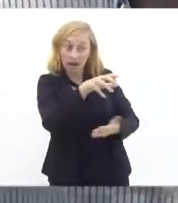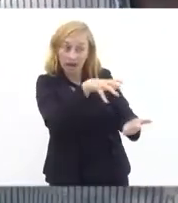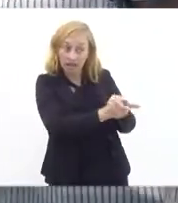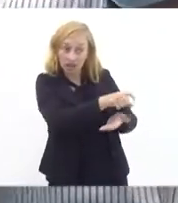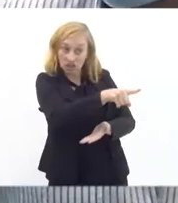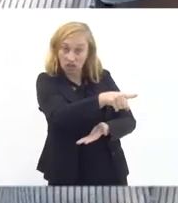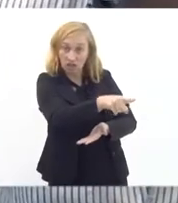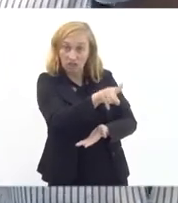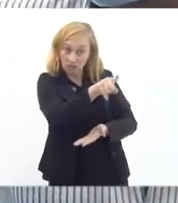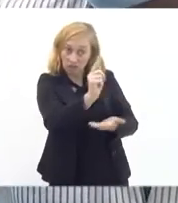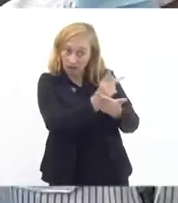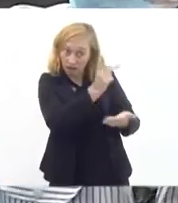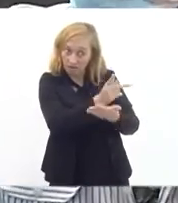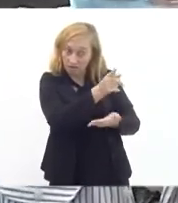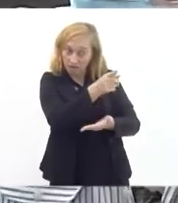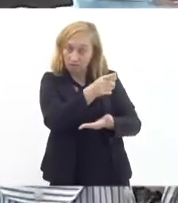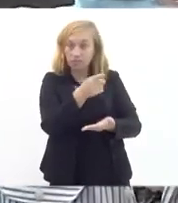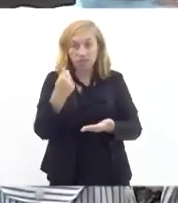porque você está errado.